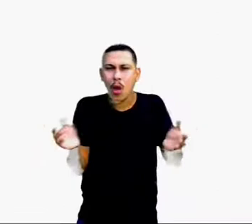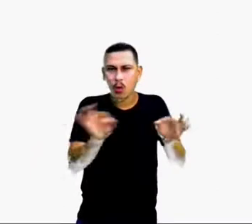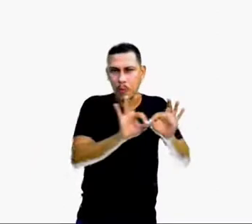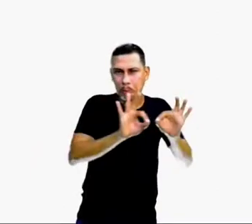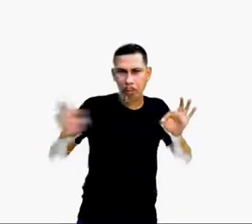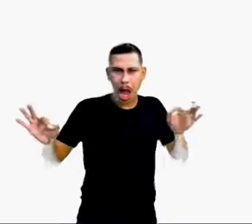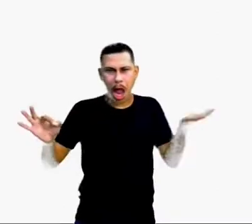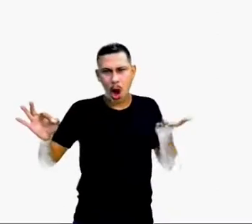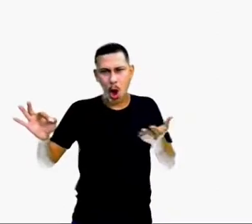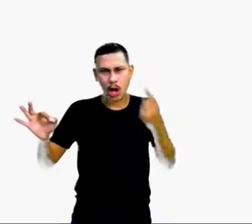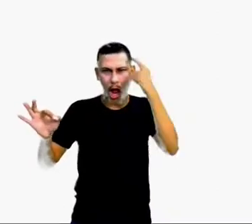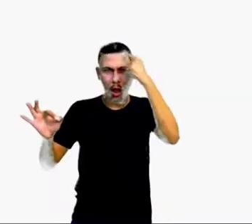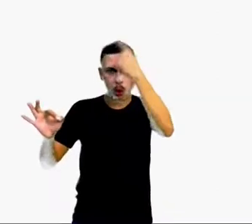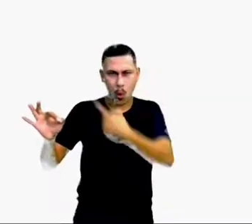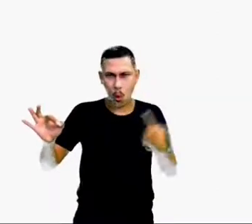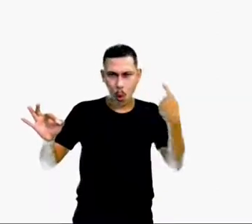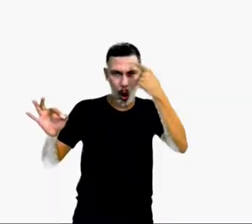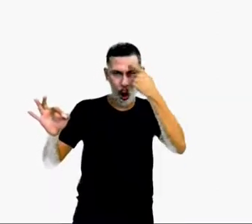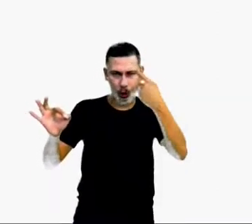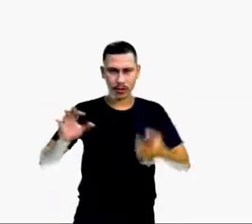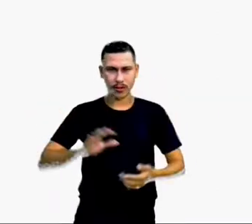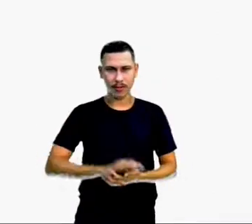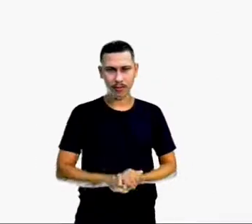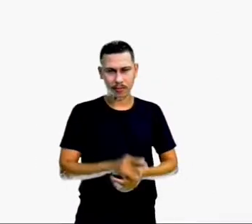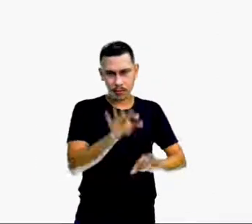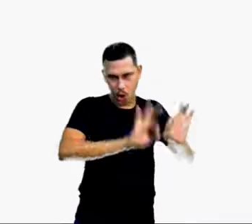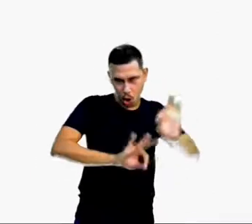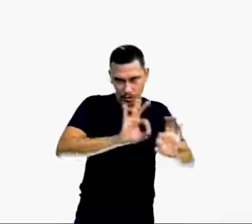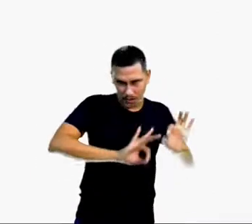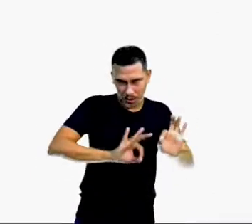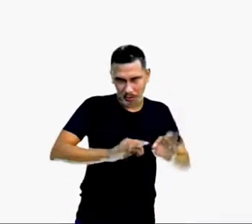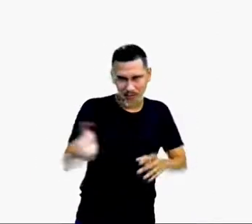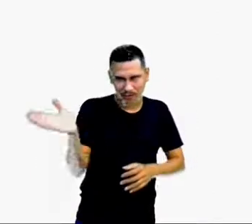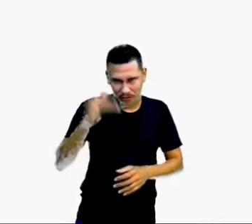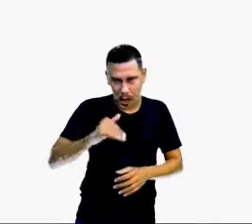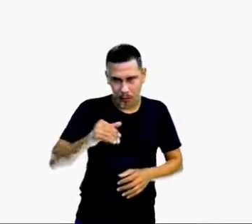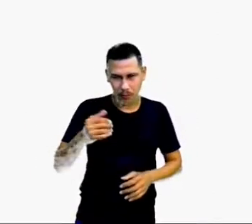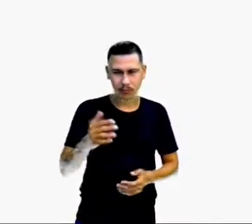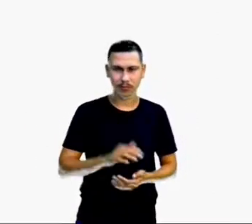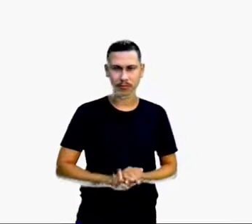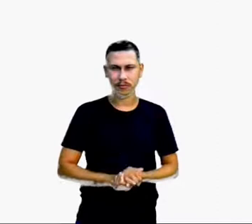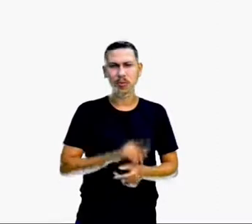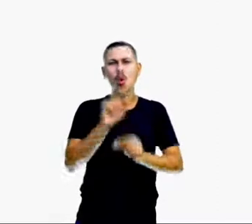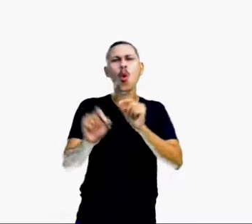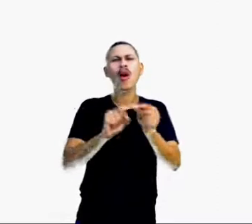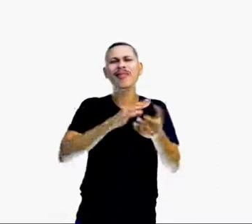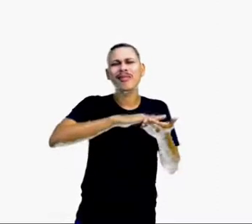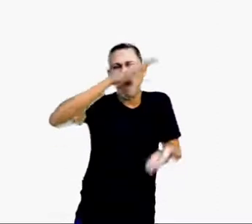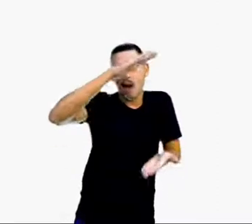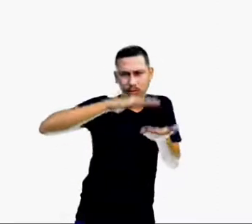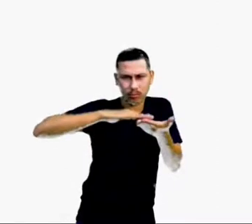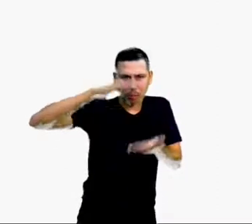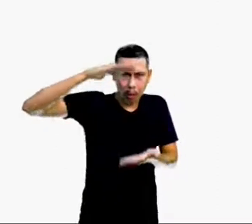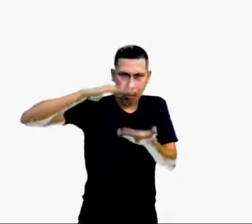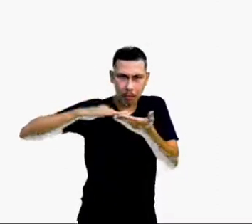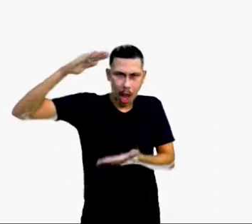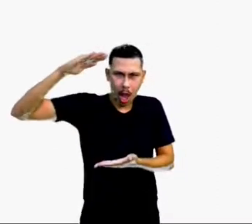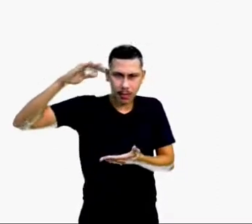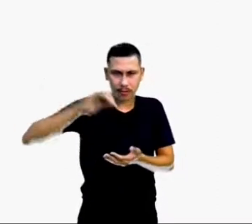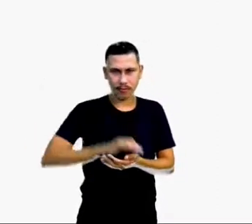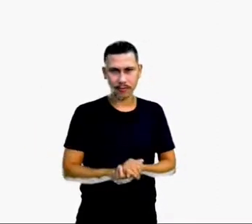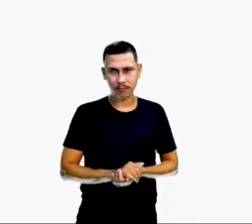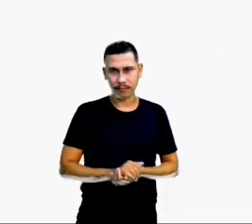1 hora? Vamos organizar? Vamos organizar as grandezas. Quem são as grandezas? A grandeza é